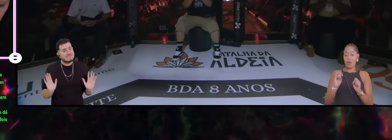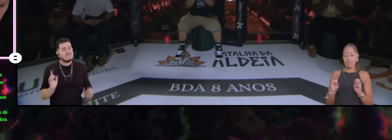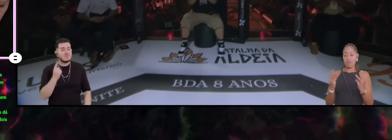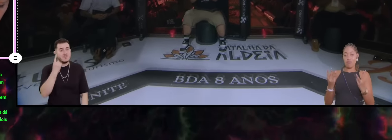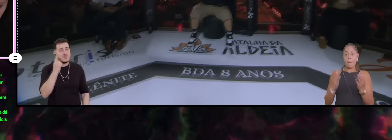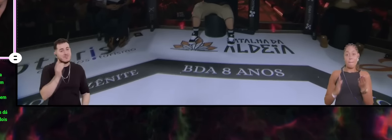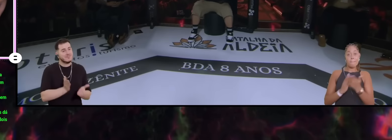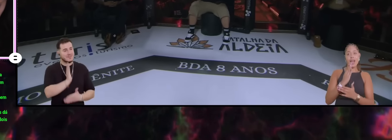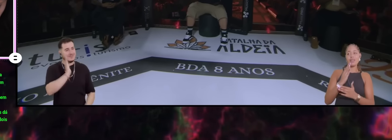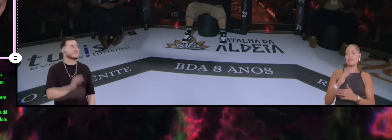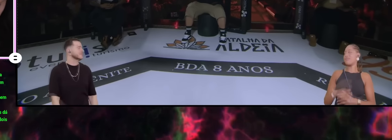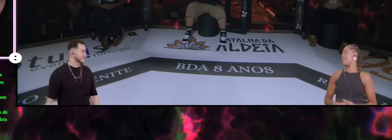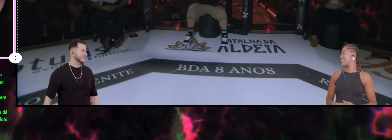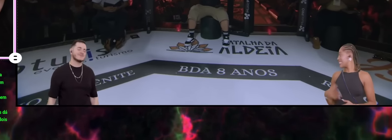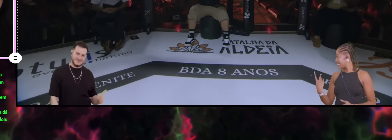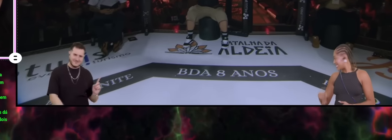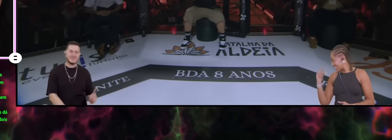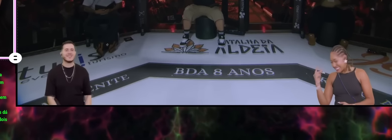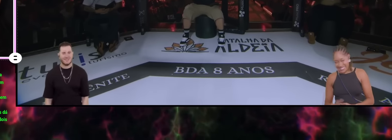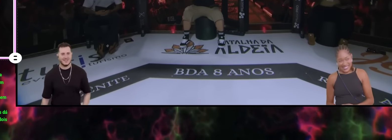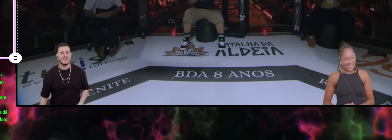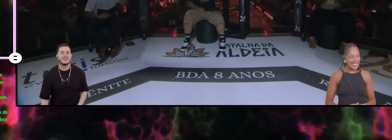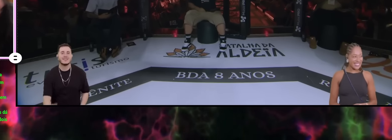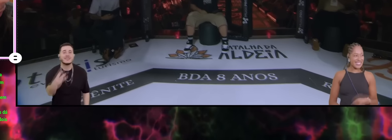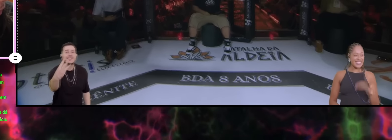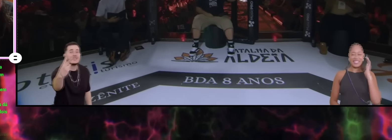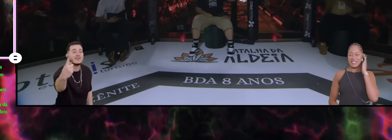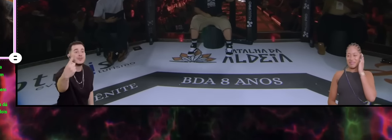pra próxima fase. Em 3, São Paulo 2-0.